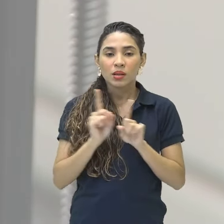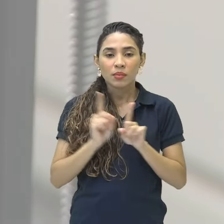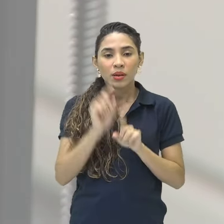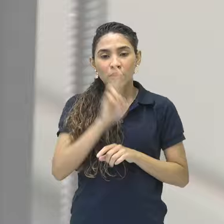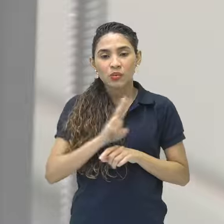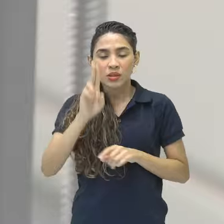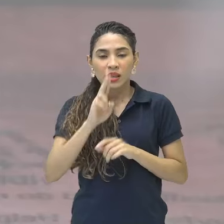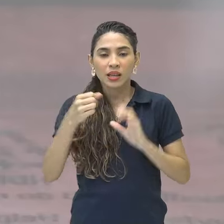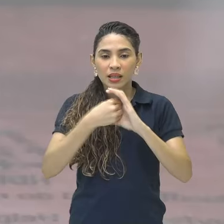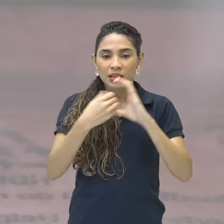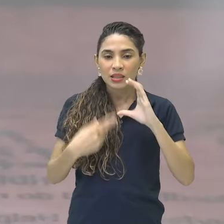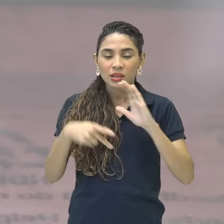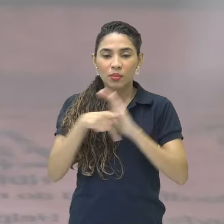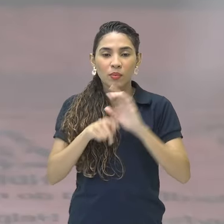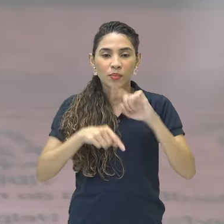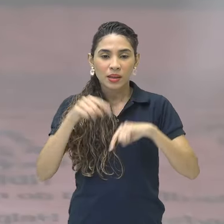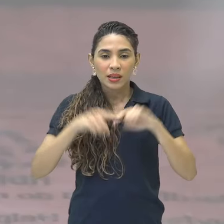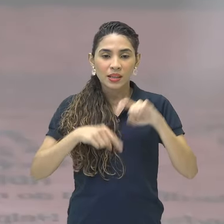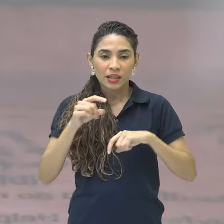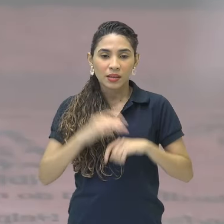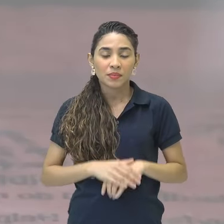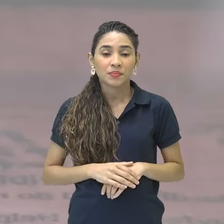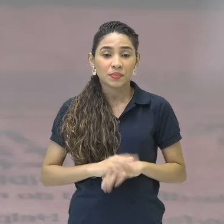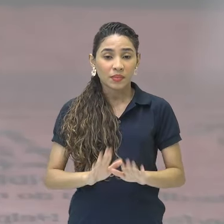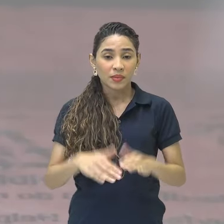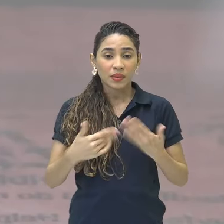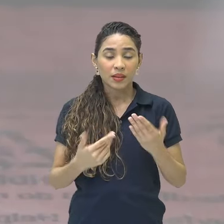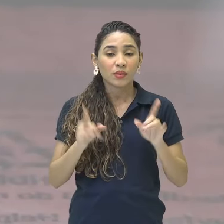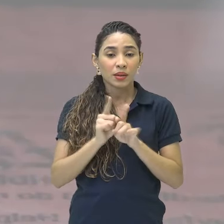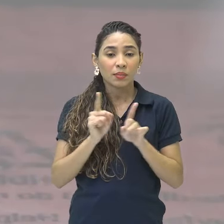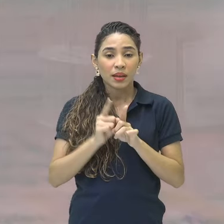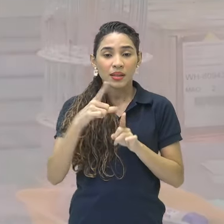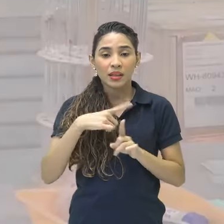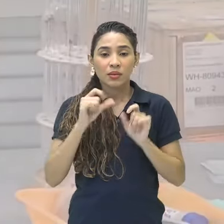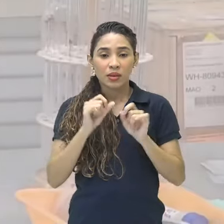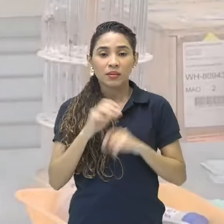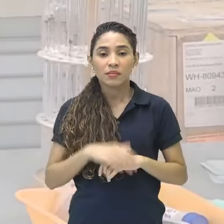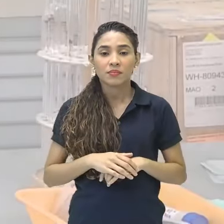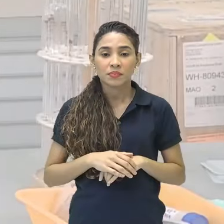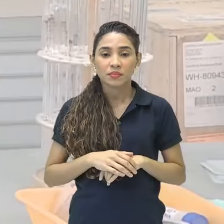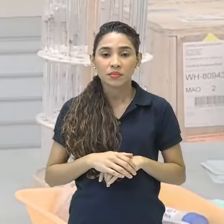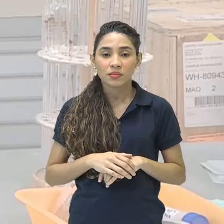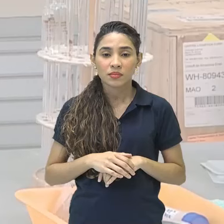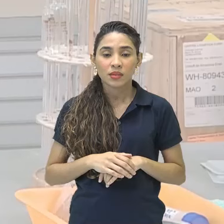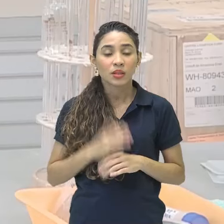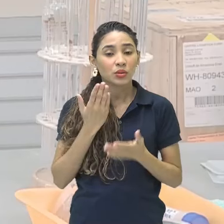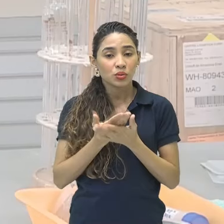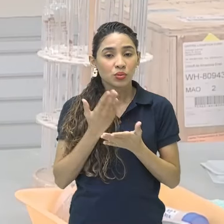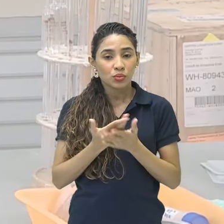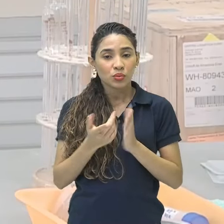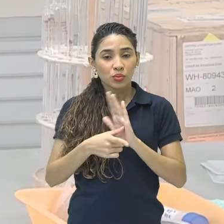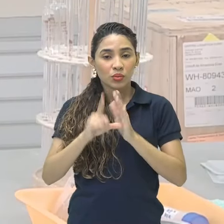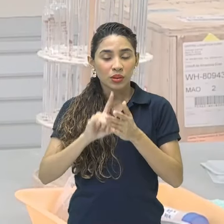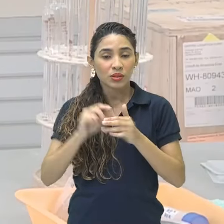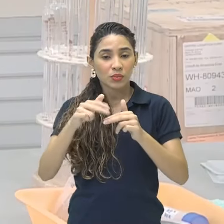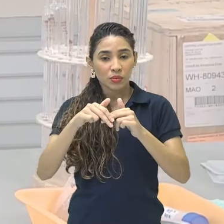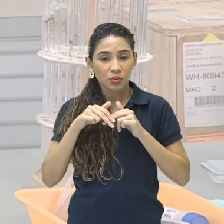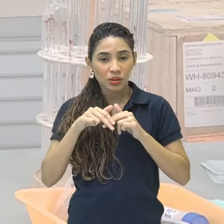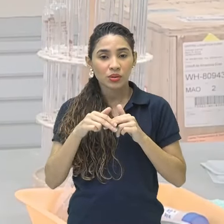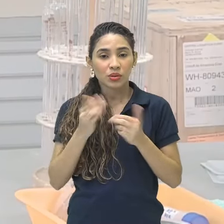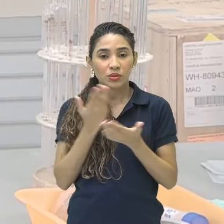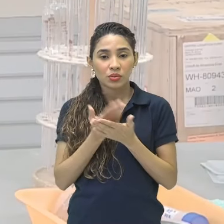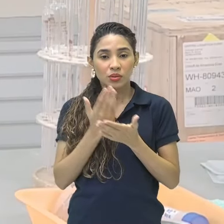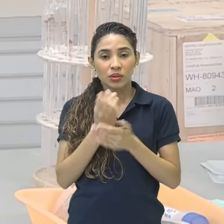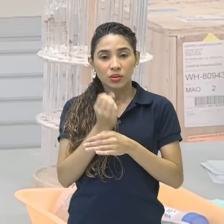sobre as propriedades dos nossos materiais. E para essa etapa também tem a necessidade de um estudo, é por isso que nós, estudantes de doutorado,